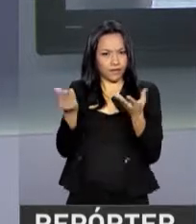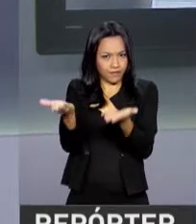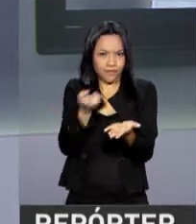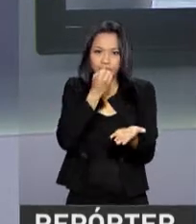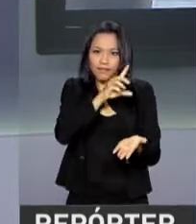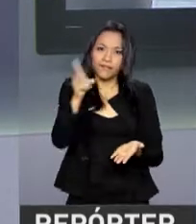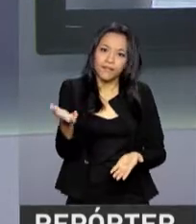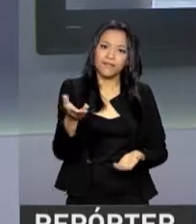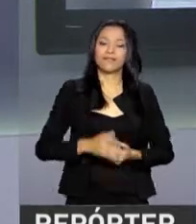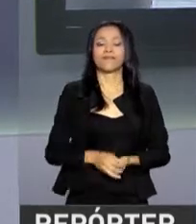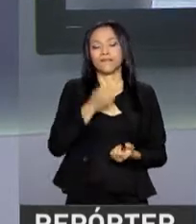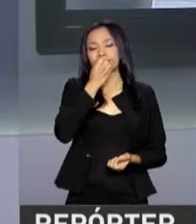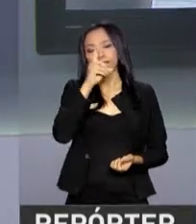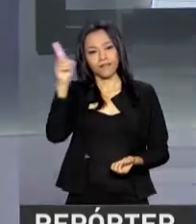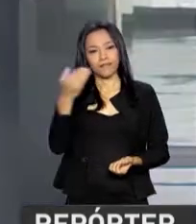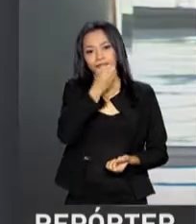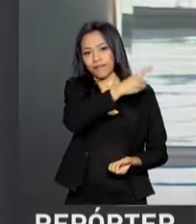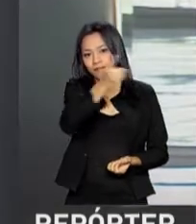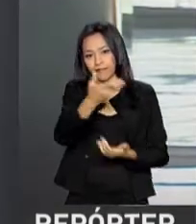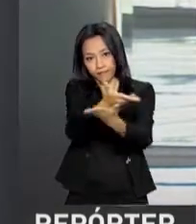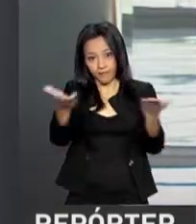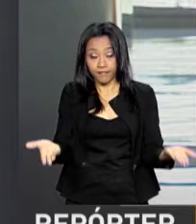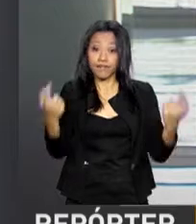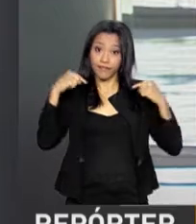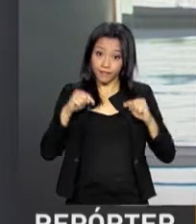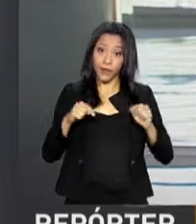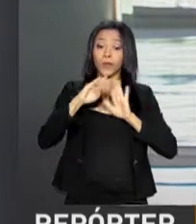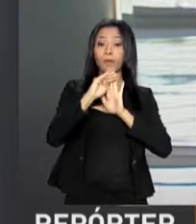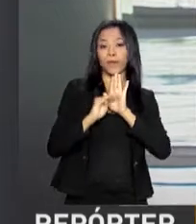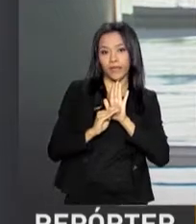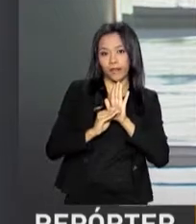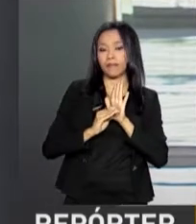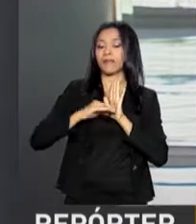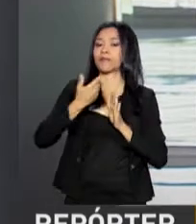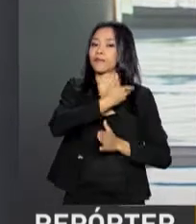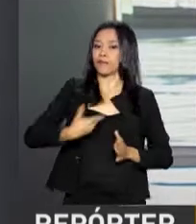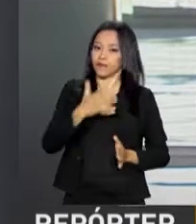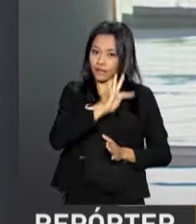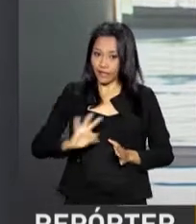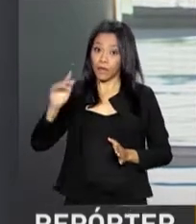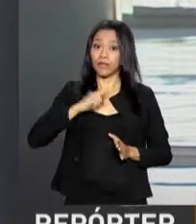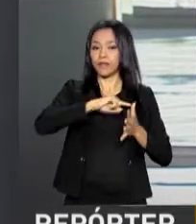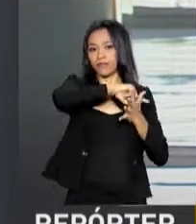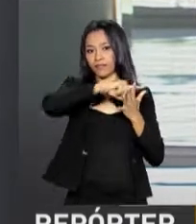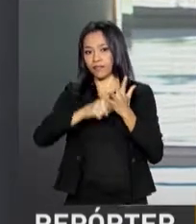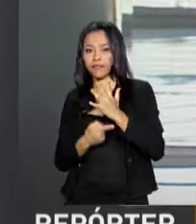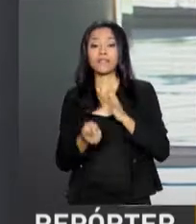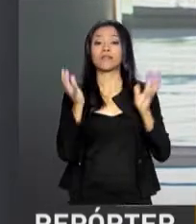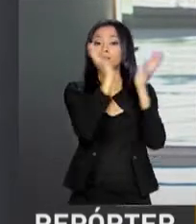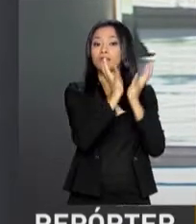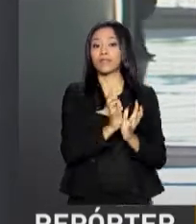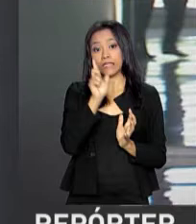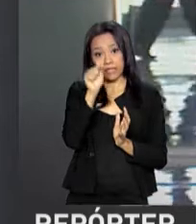nem um dia a carol de a todos pois é caro o programa avançar cidade saneamento contempla sete modalidades nas